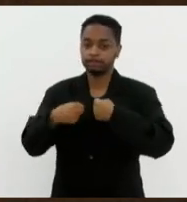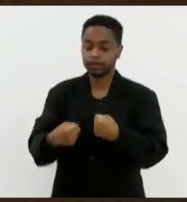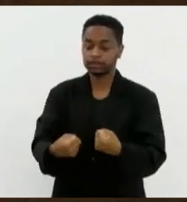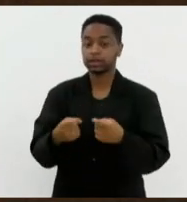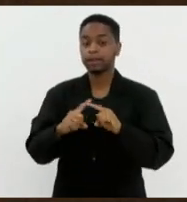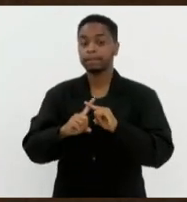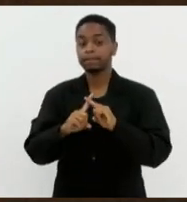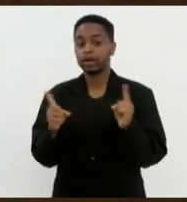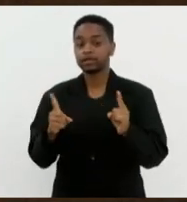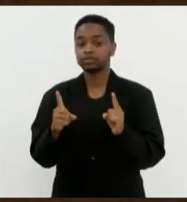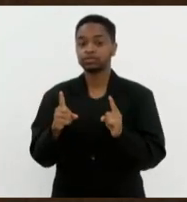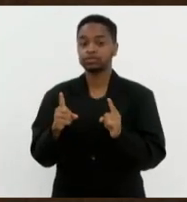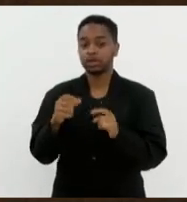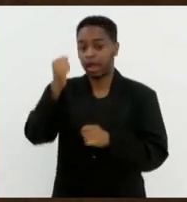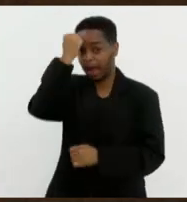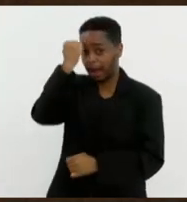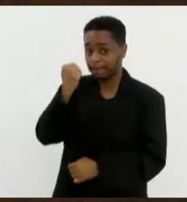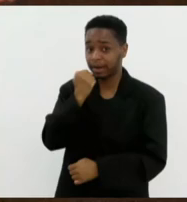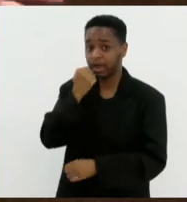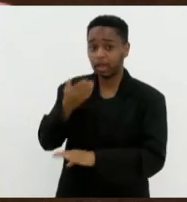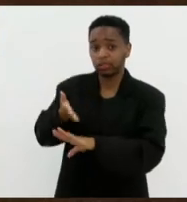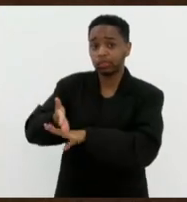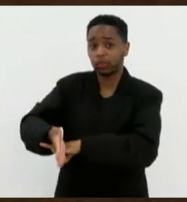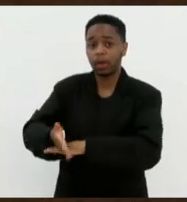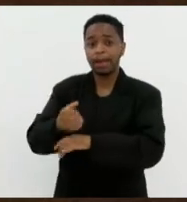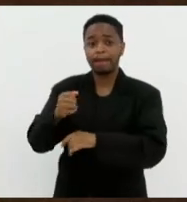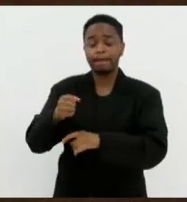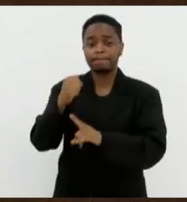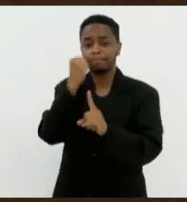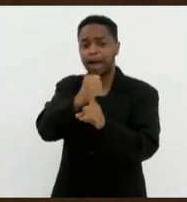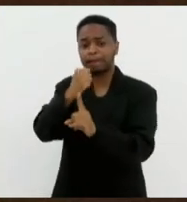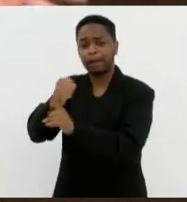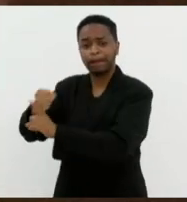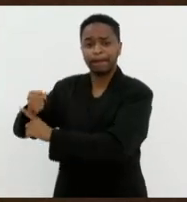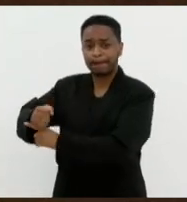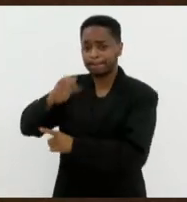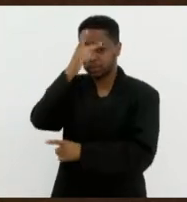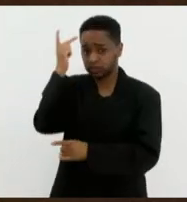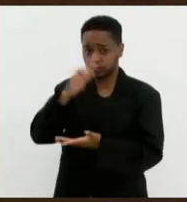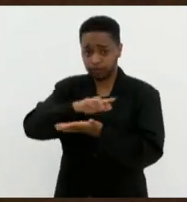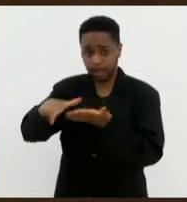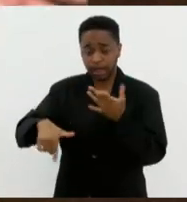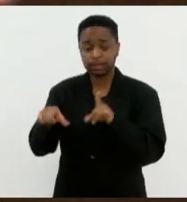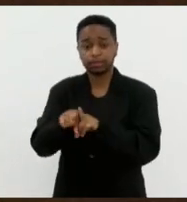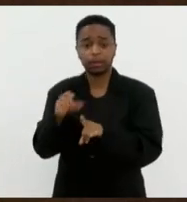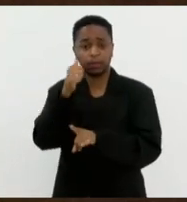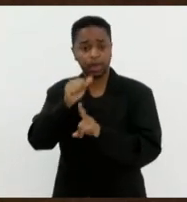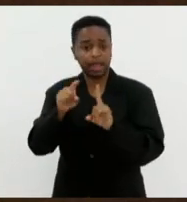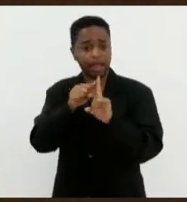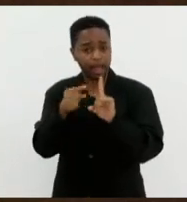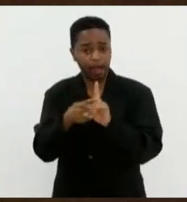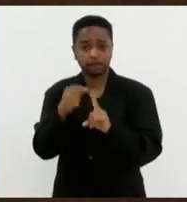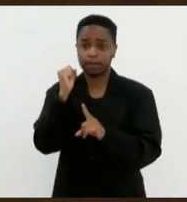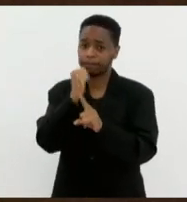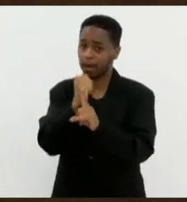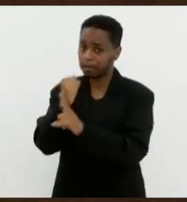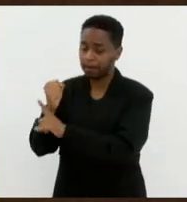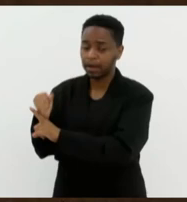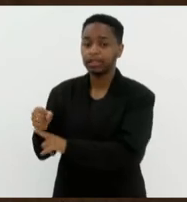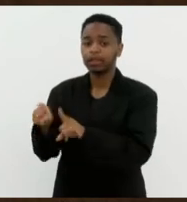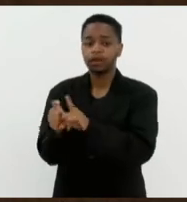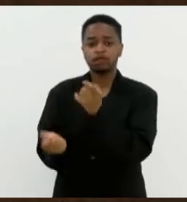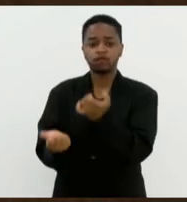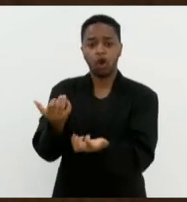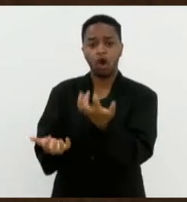mas o Hamas entrou ali, matou dezenas de pessoas, matou mulheres grávidas, tacou fogo nas pessoas, e por isso